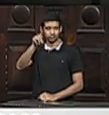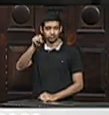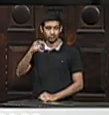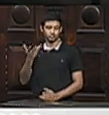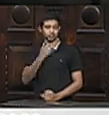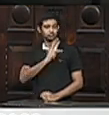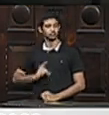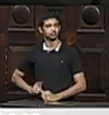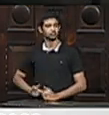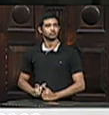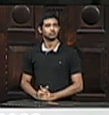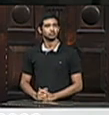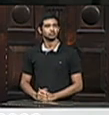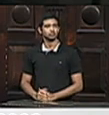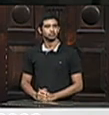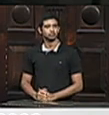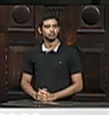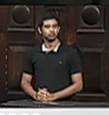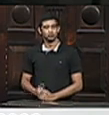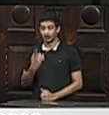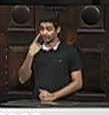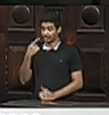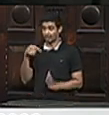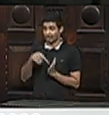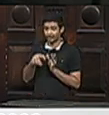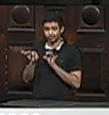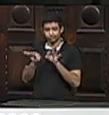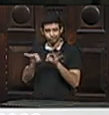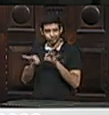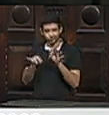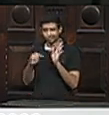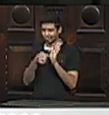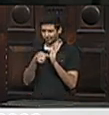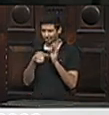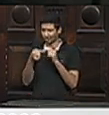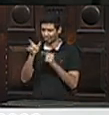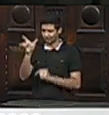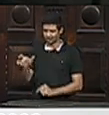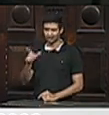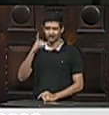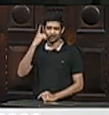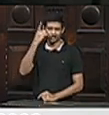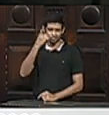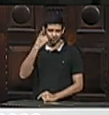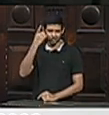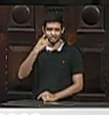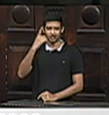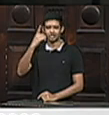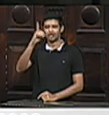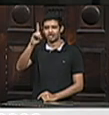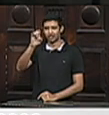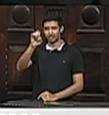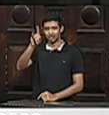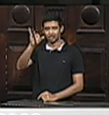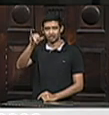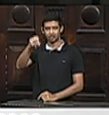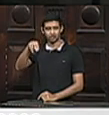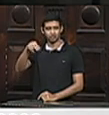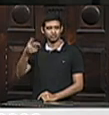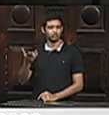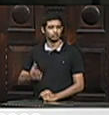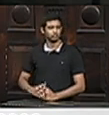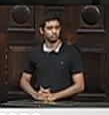discussão única, projeto de lei 3451 de 2017, autoria do Poder Executivo, mensagem 33 de 2017, que